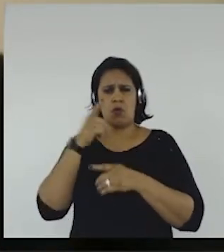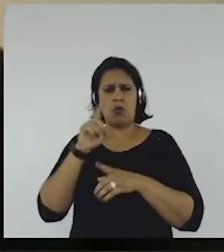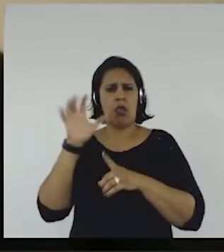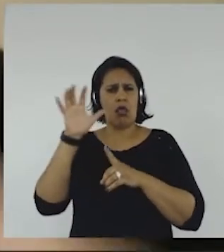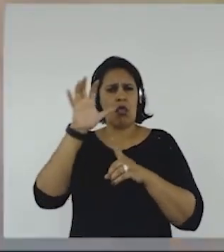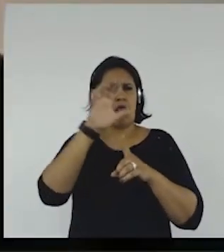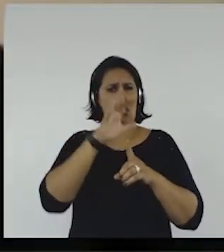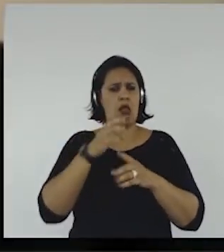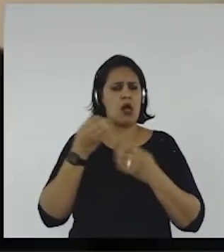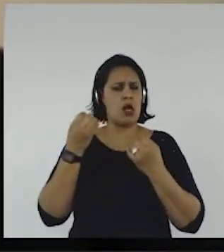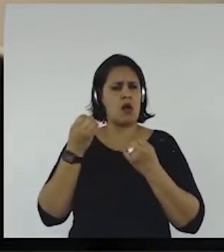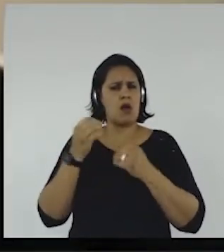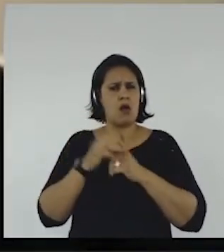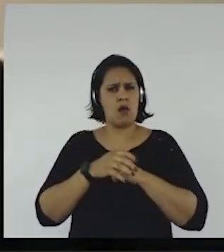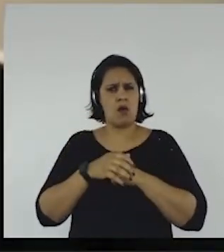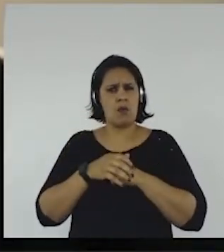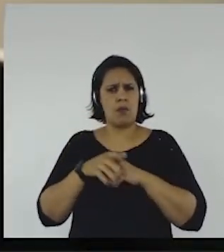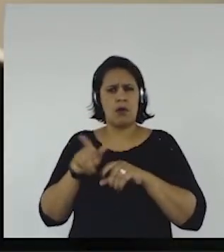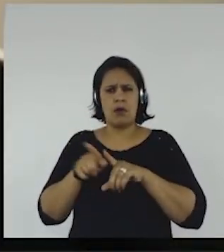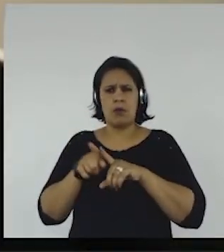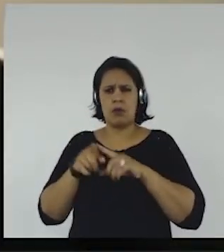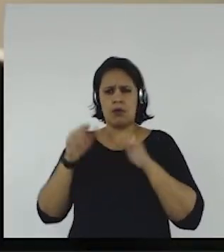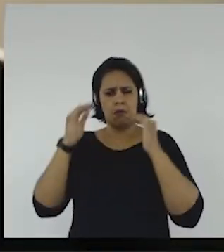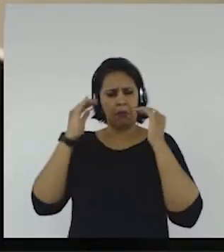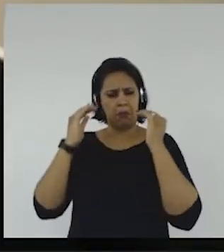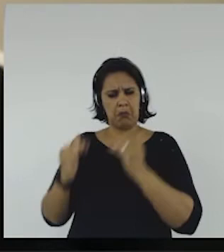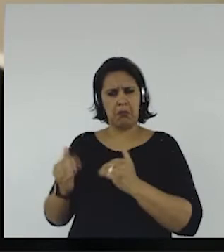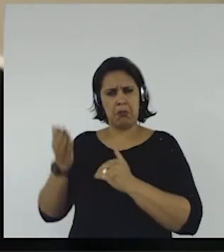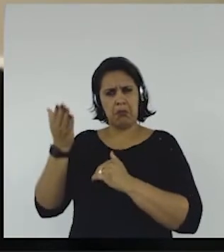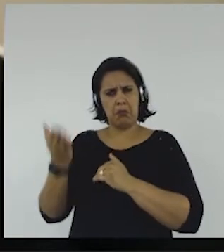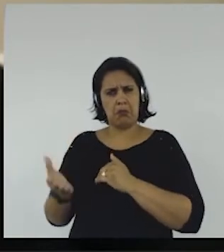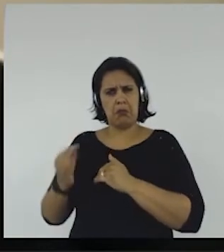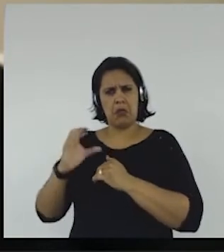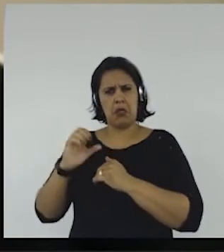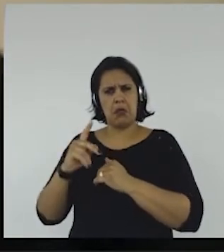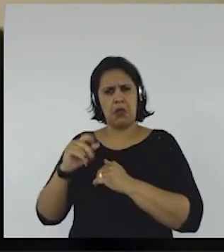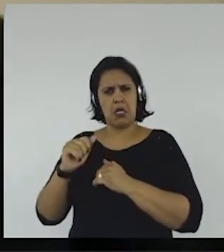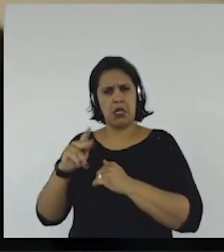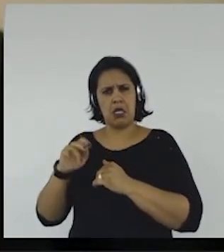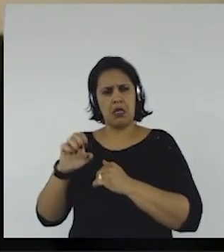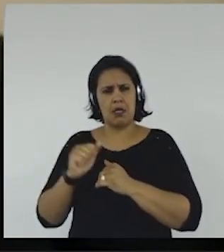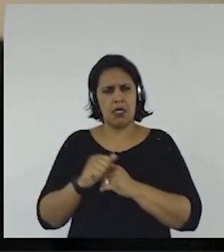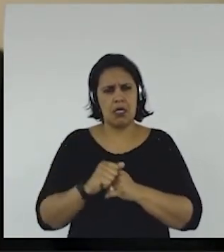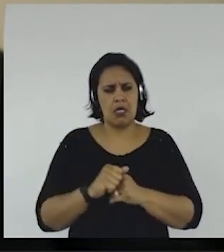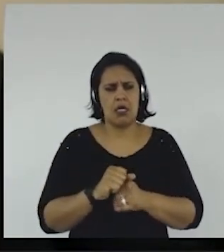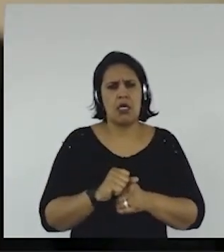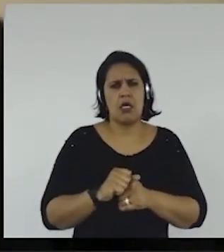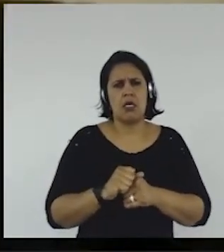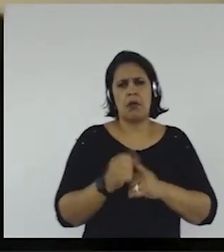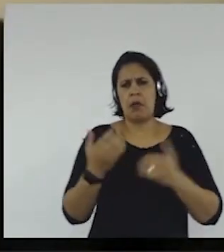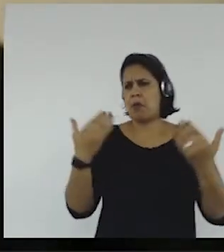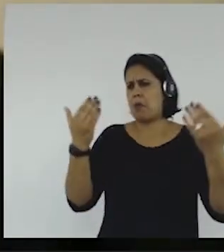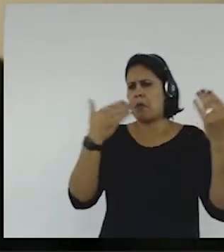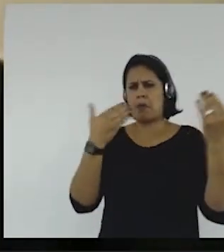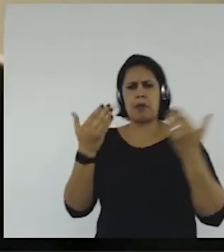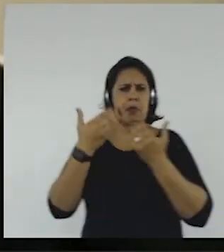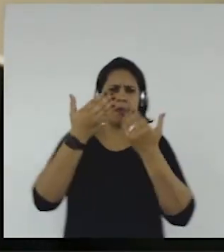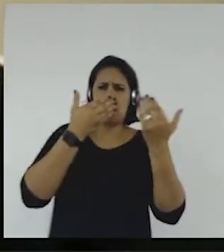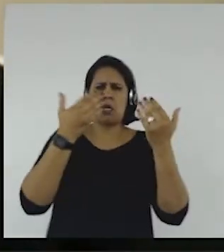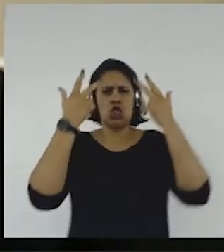essa capacidade admirável que o desembargador Capanema tinha de dialogar com todos,